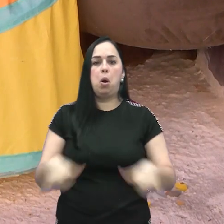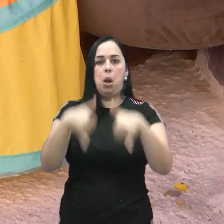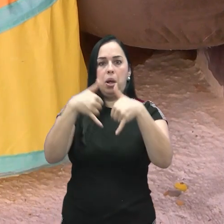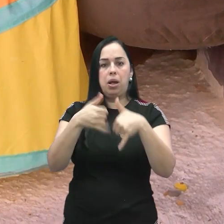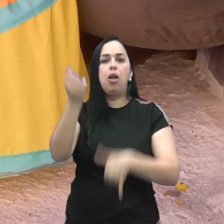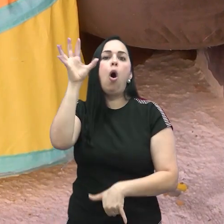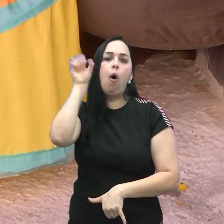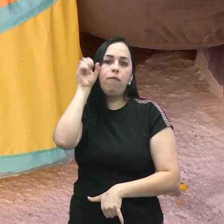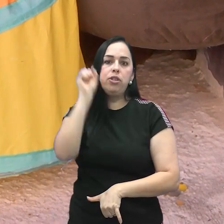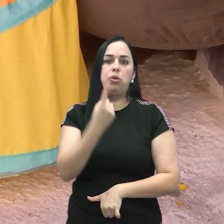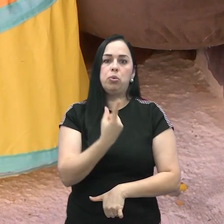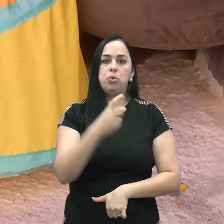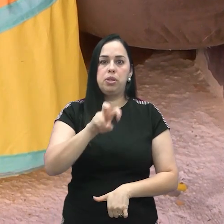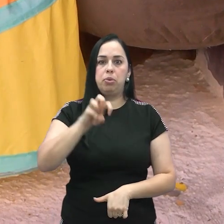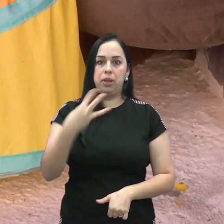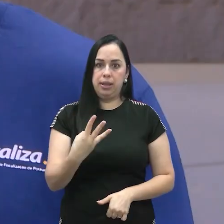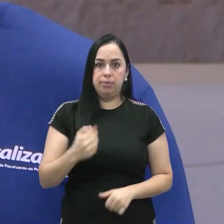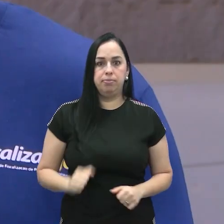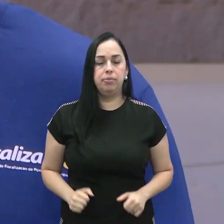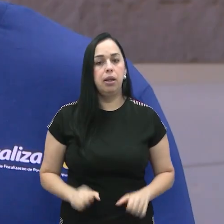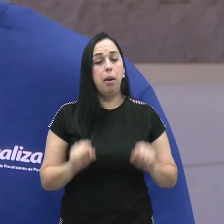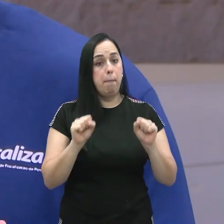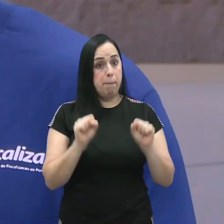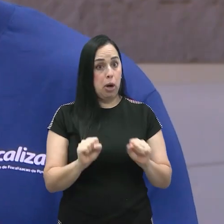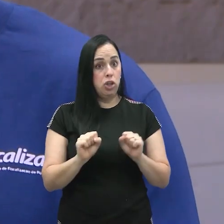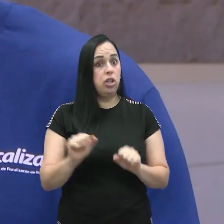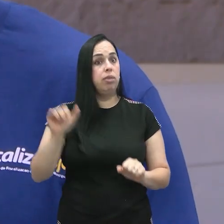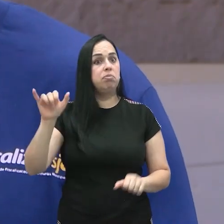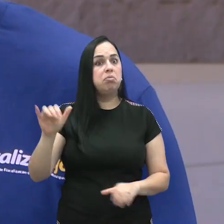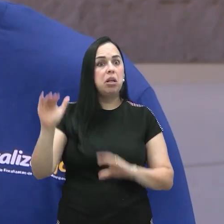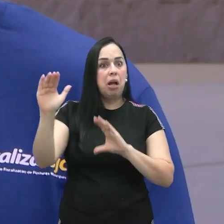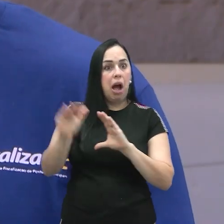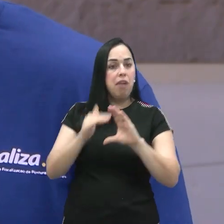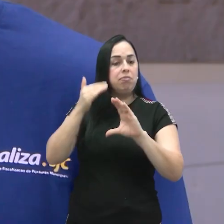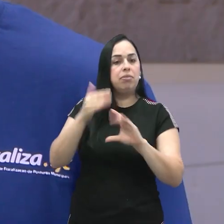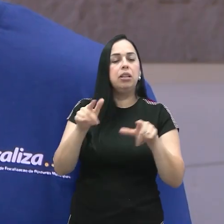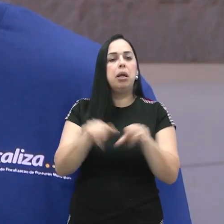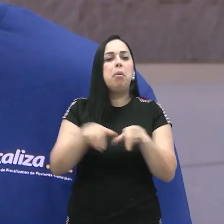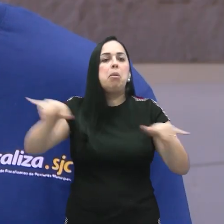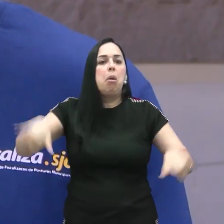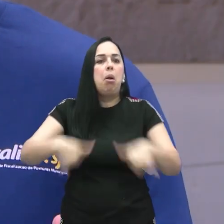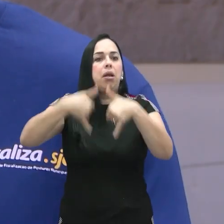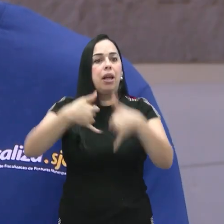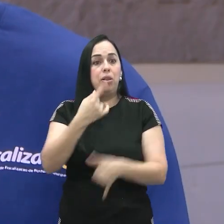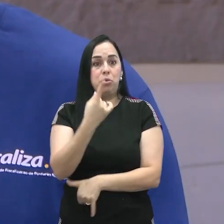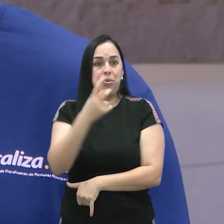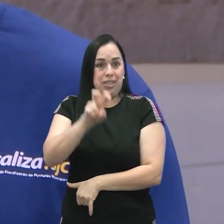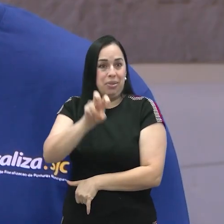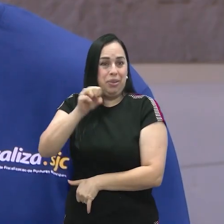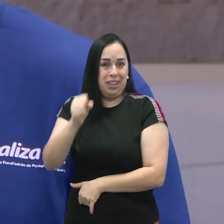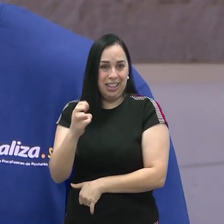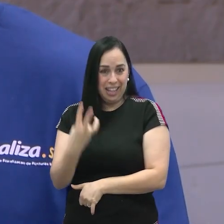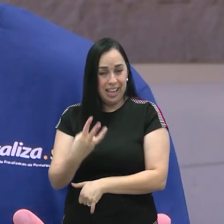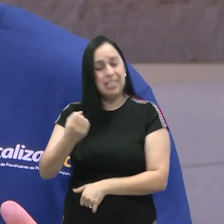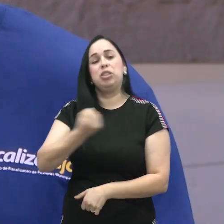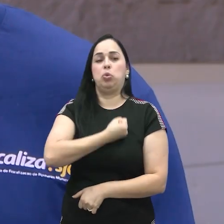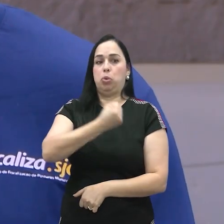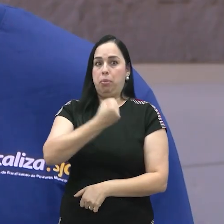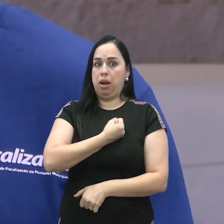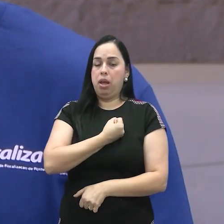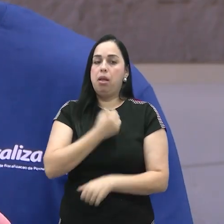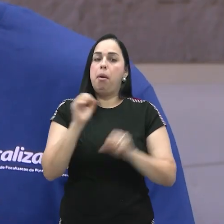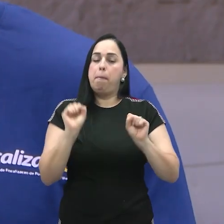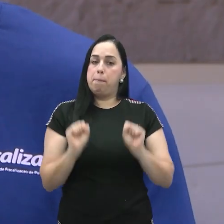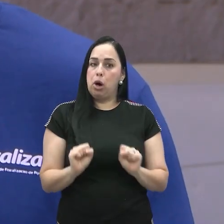no telefone 153. Essa denúncia pode ser feita anônima, inclusive, então nós contamos também com o apoio da população em